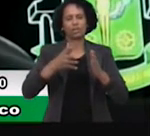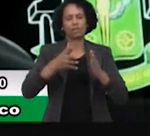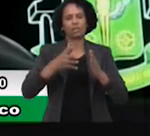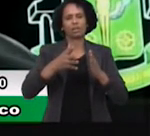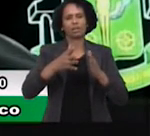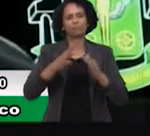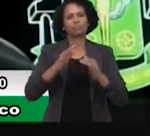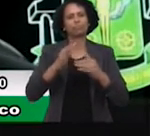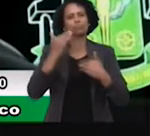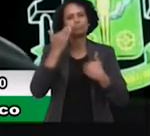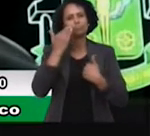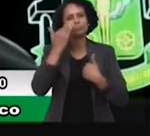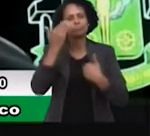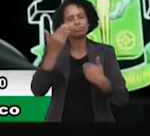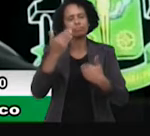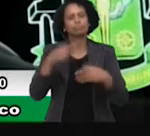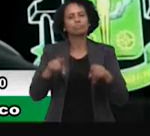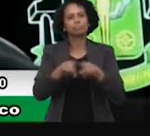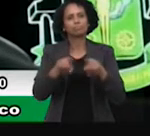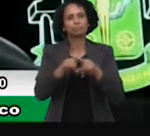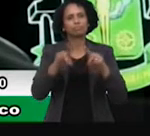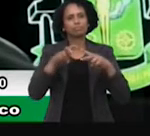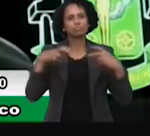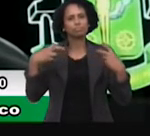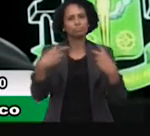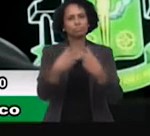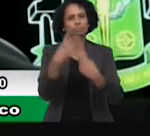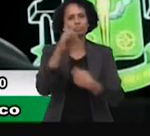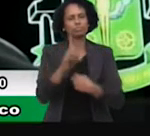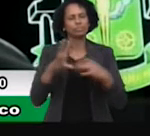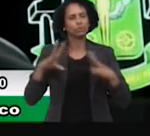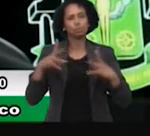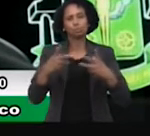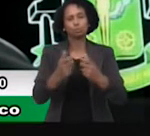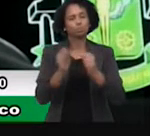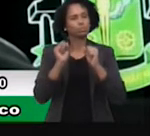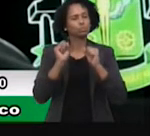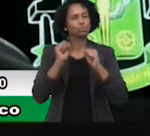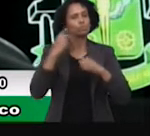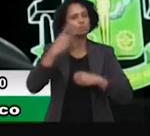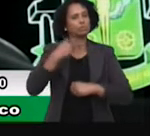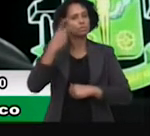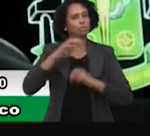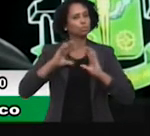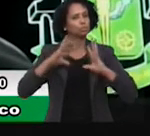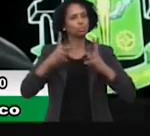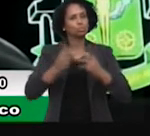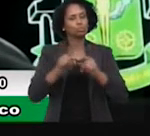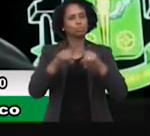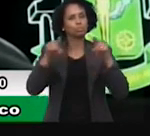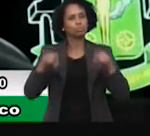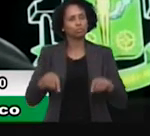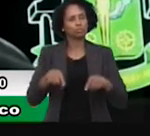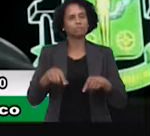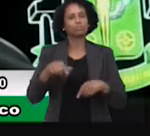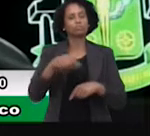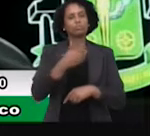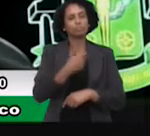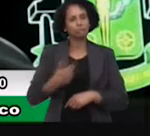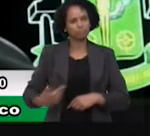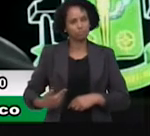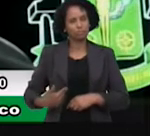a gratidão da mesa diretora, dessa presidência, de todos os vereadores e todos os funcionários desta casa. Muito obrigado, vereador Valdomiro